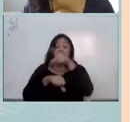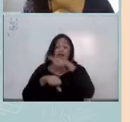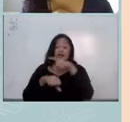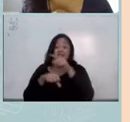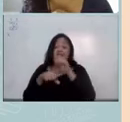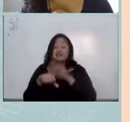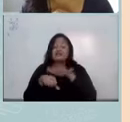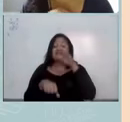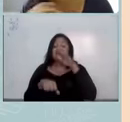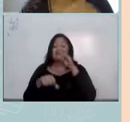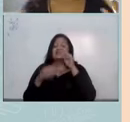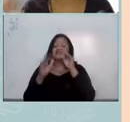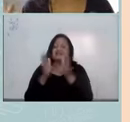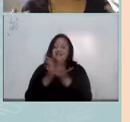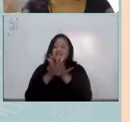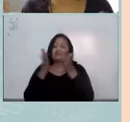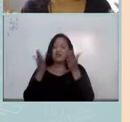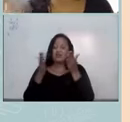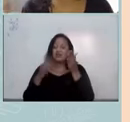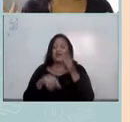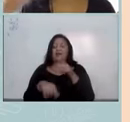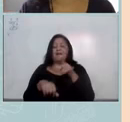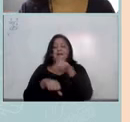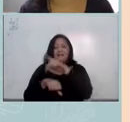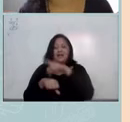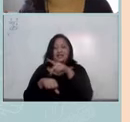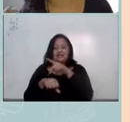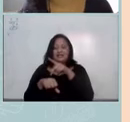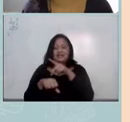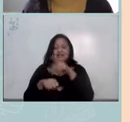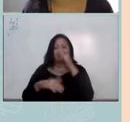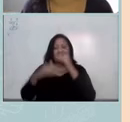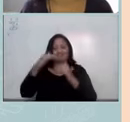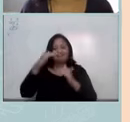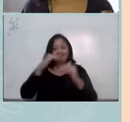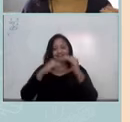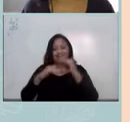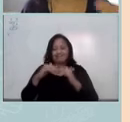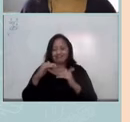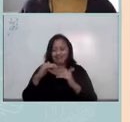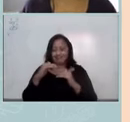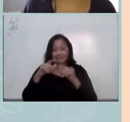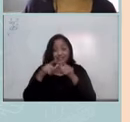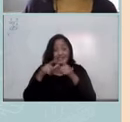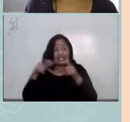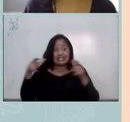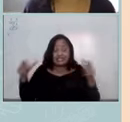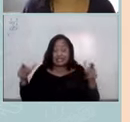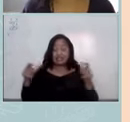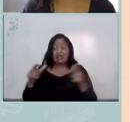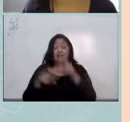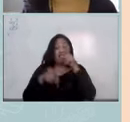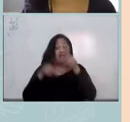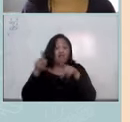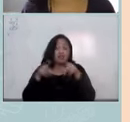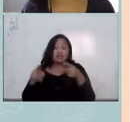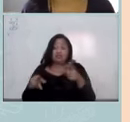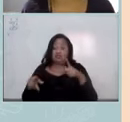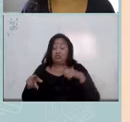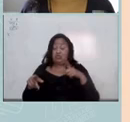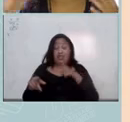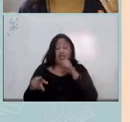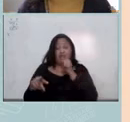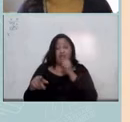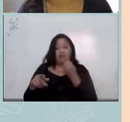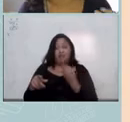em desenvolvimento, né? Que lidam ainda com essas questões, com falta de saneamento básico, né? A população não tem acesso à água potável, a população